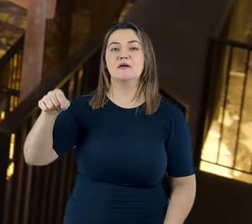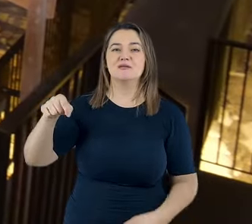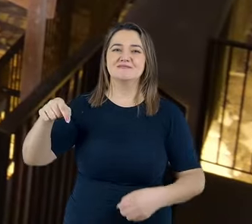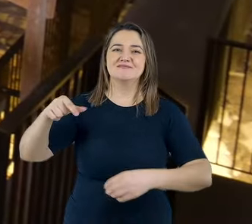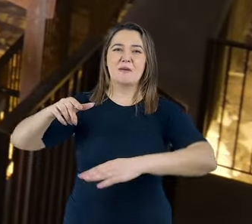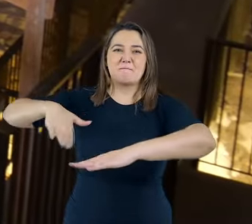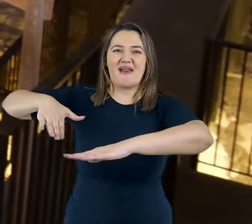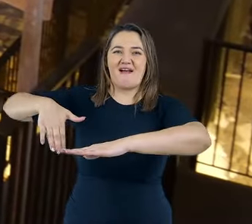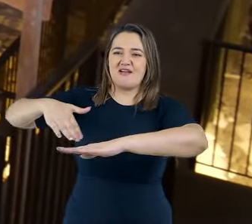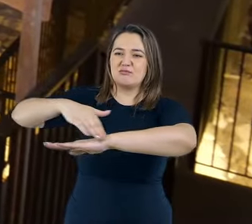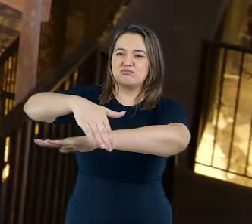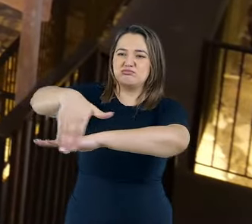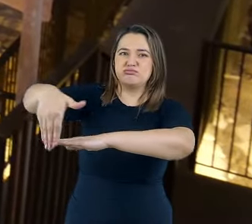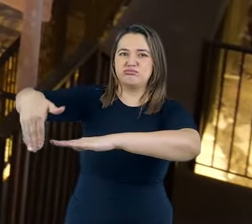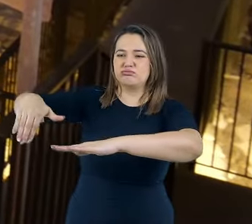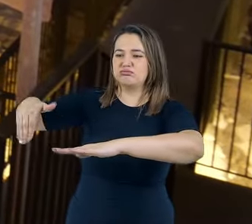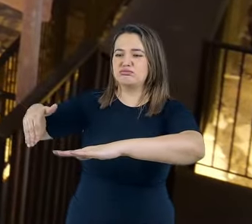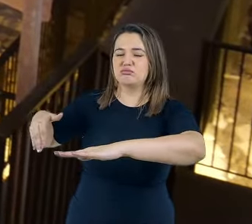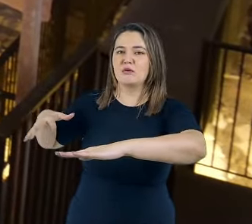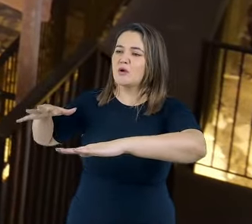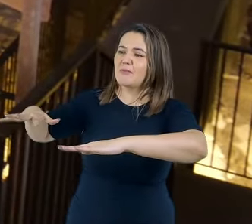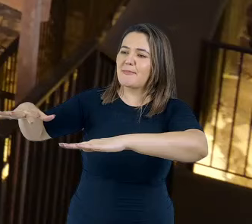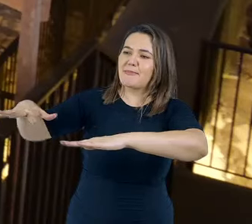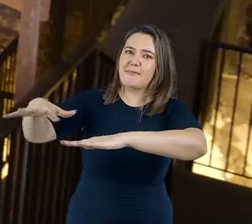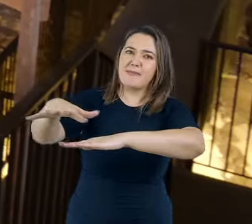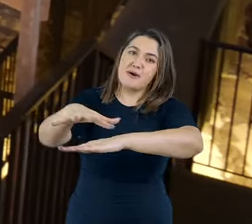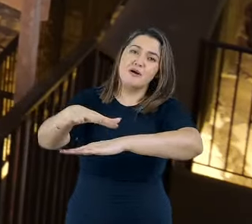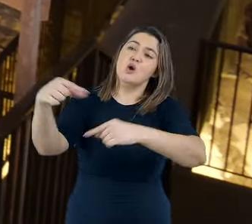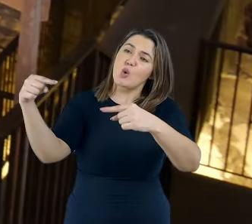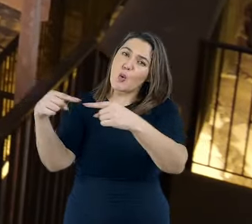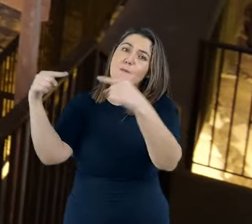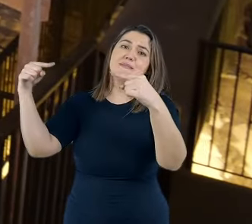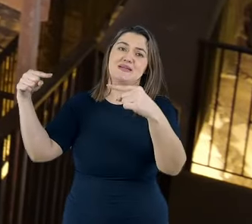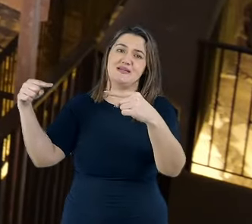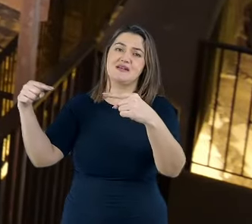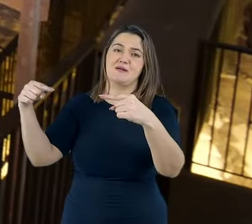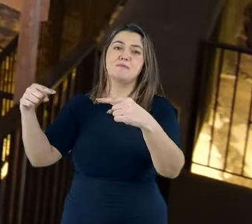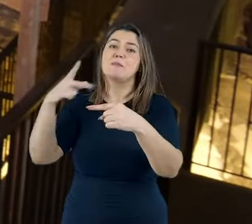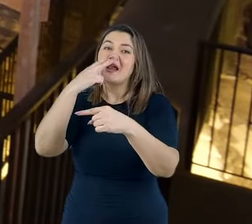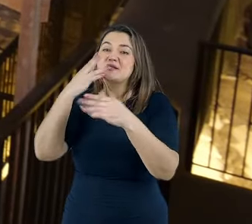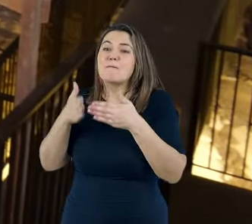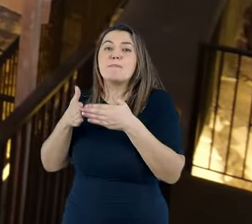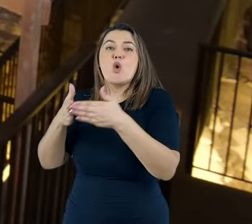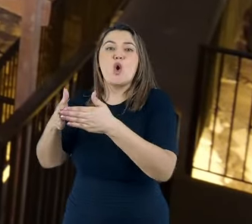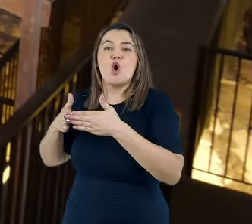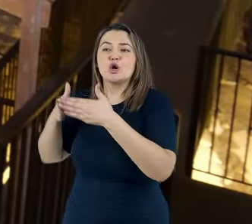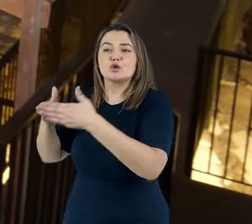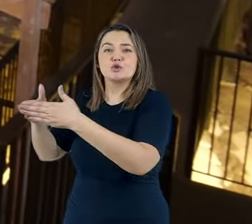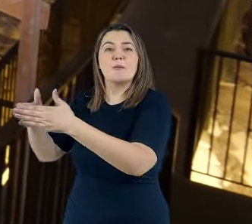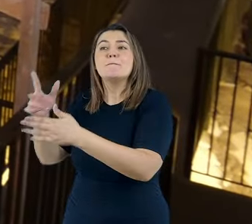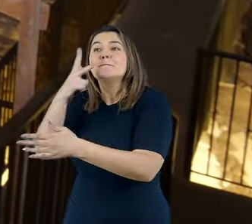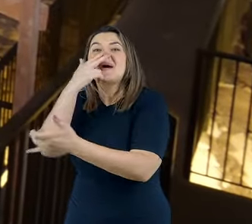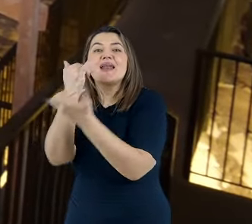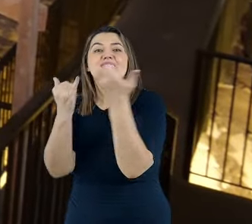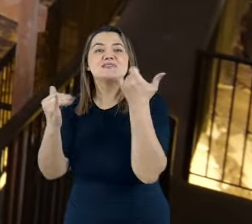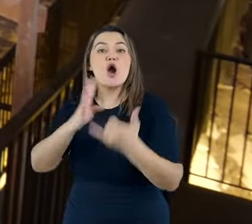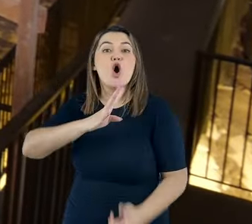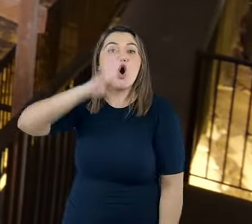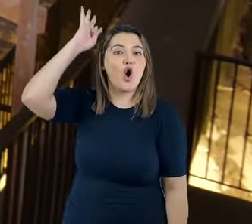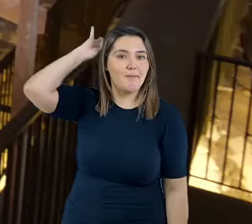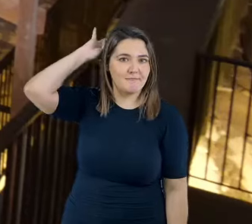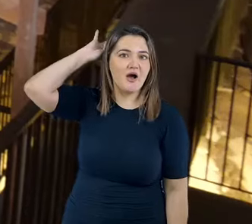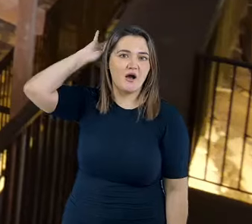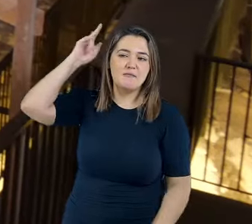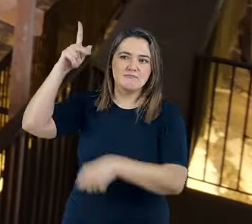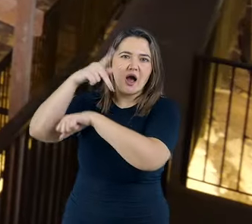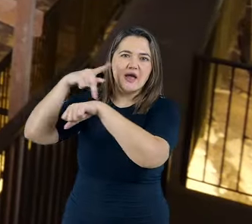no litoral do Mediterrâneo e que tinha um porto que rivalizava com o porto da Via Ápia de Roma. Aquela, sim,